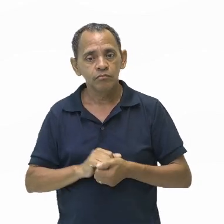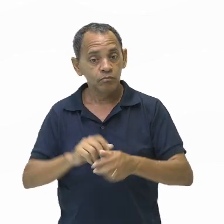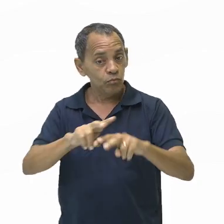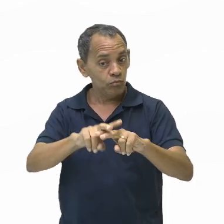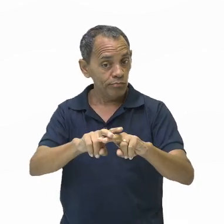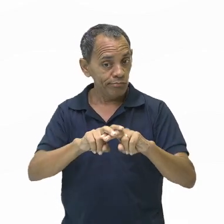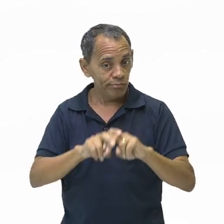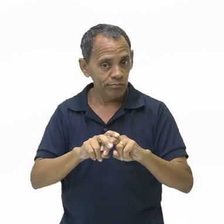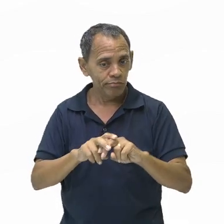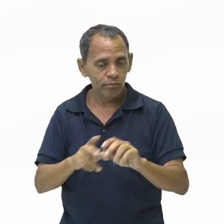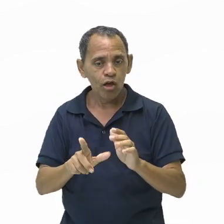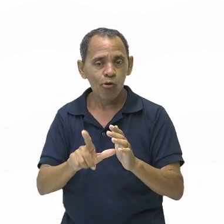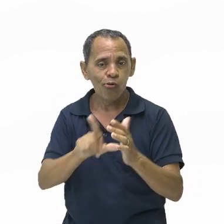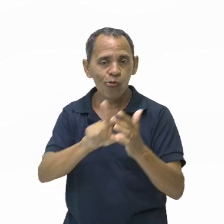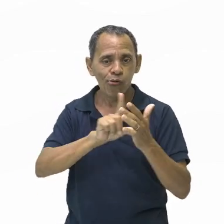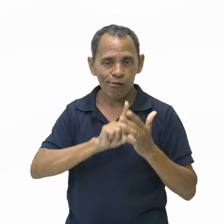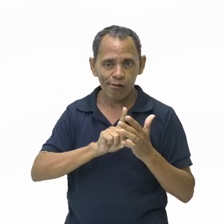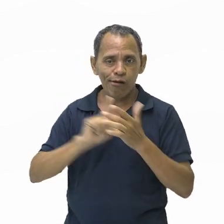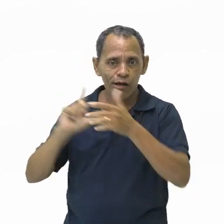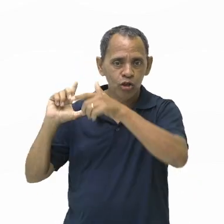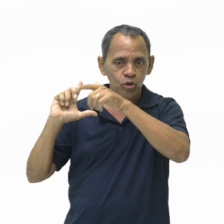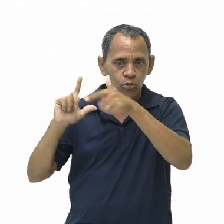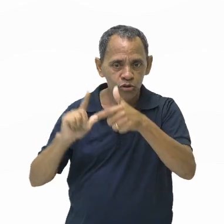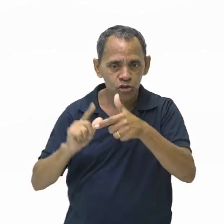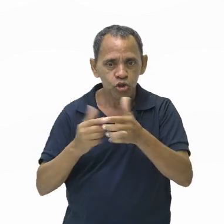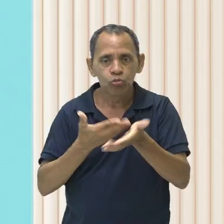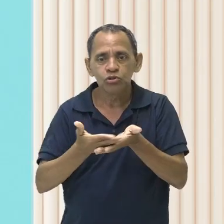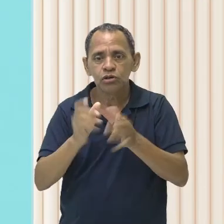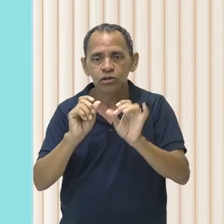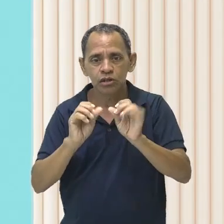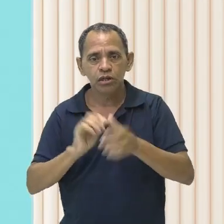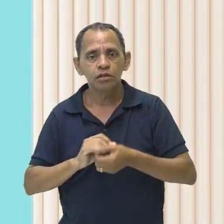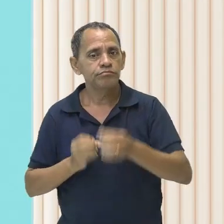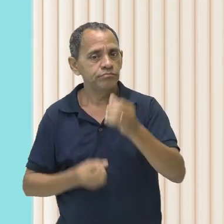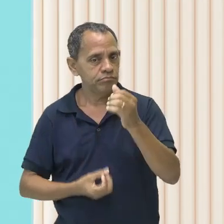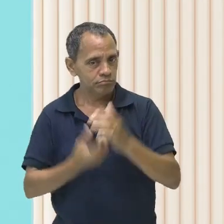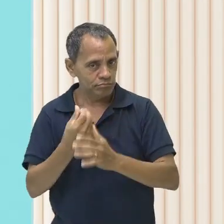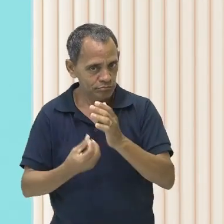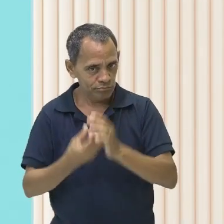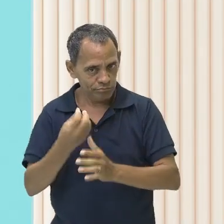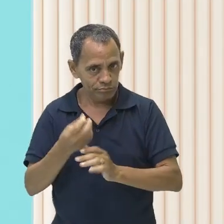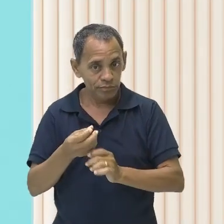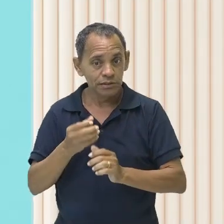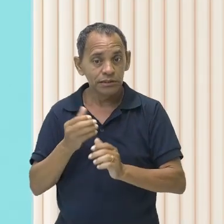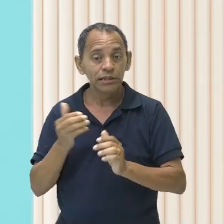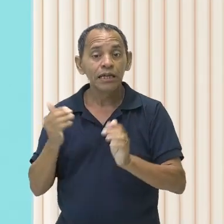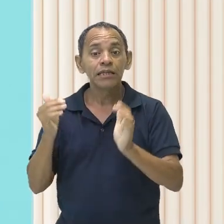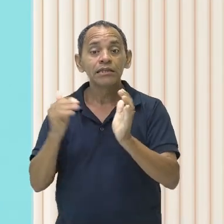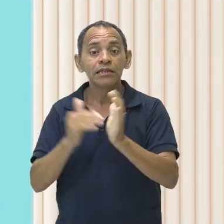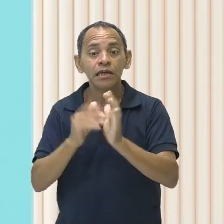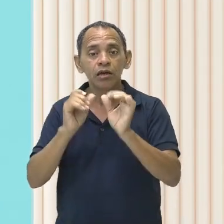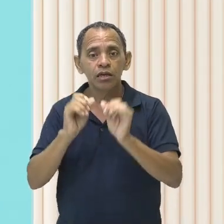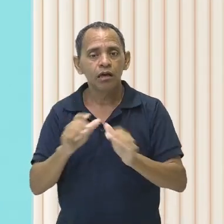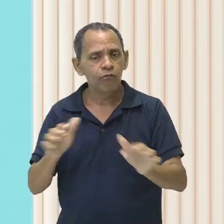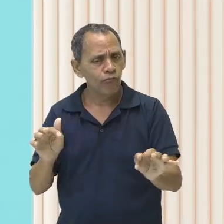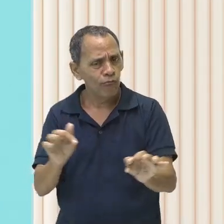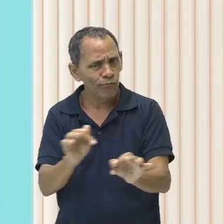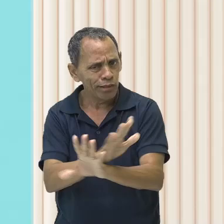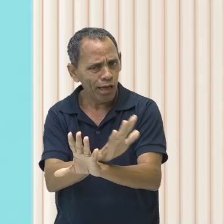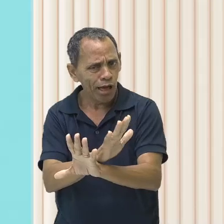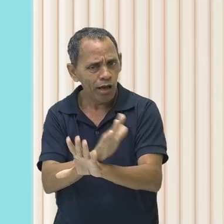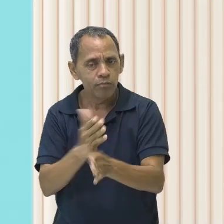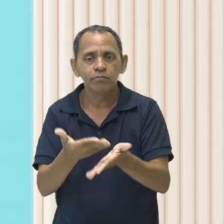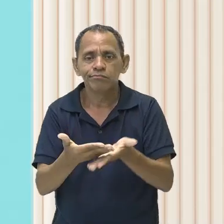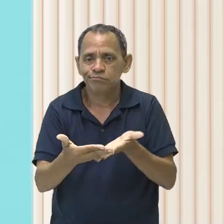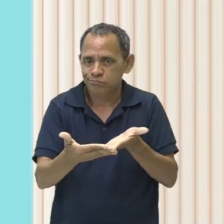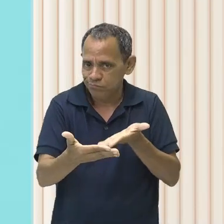porque como a gente vai fazer? Vai começar ali a testar, a produzir, até chegar no pronto. É a partir daqui que a